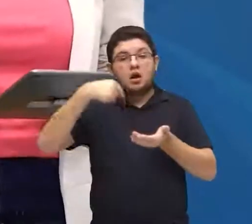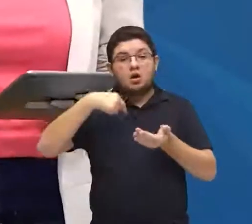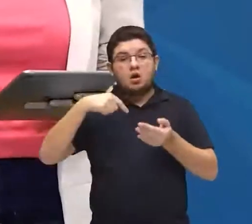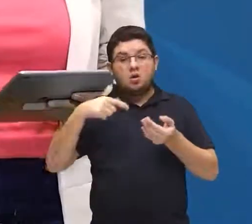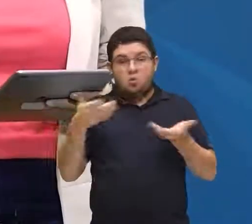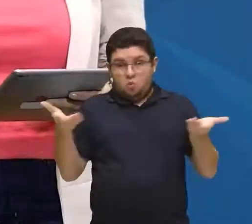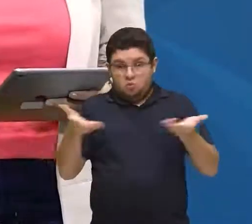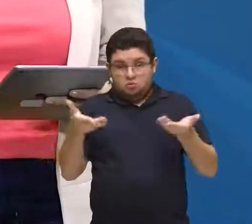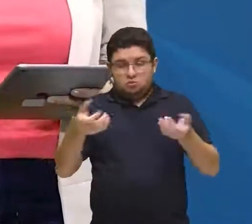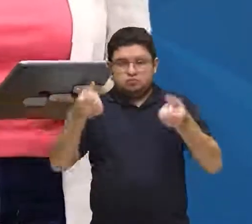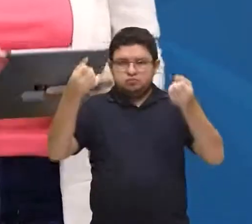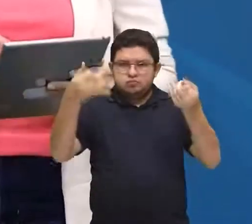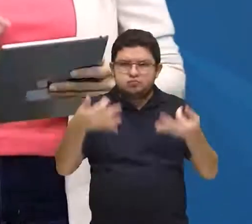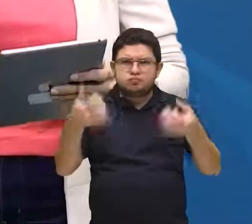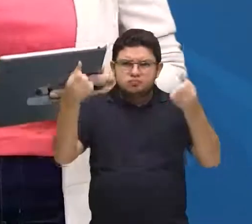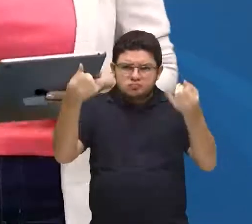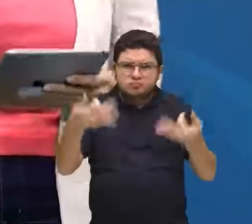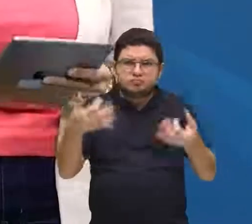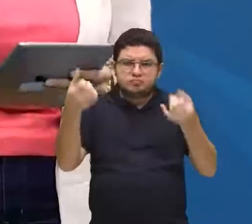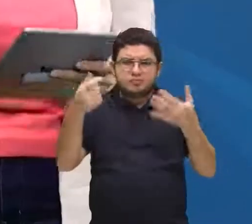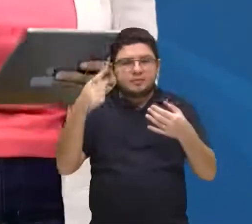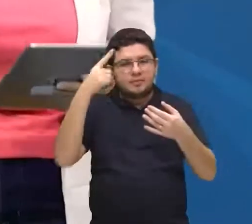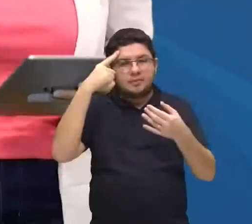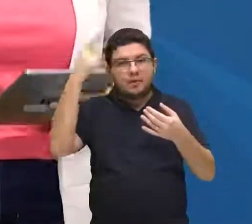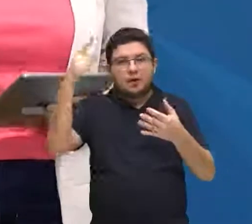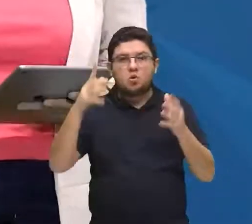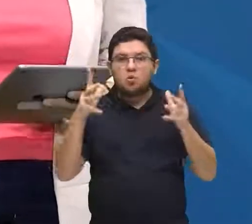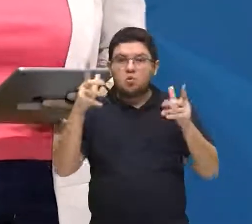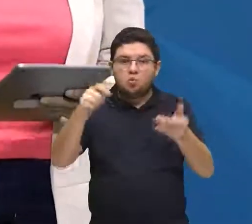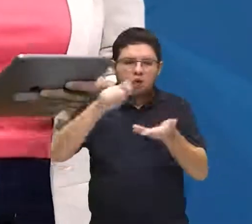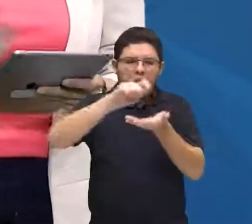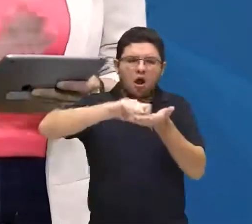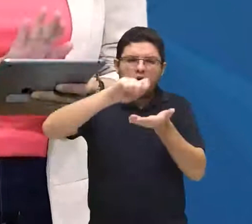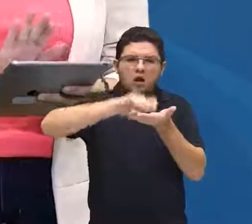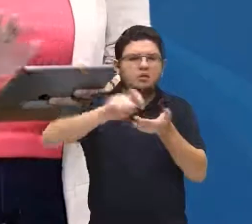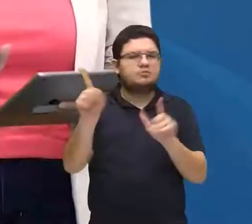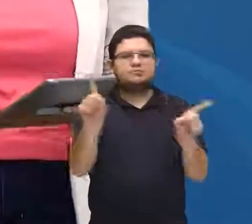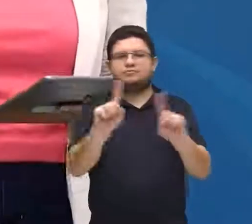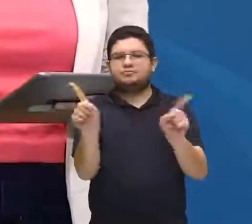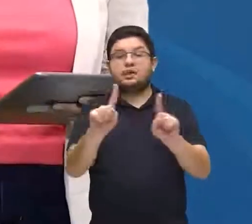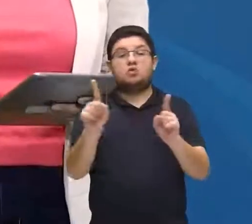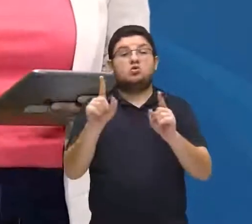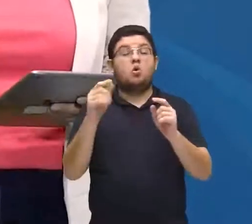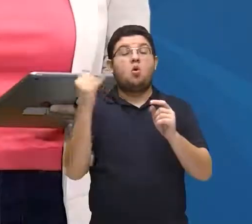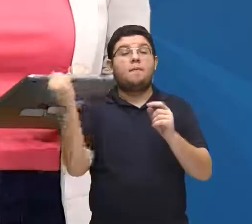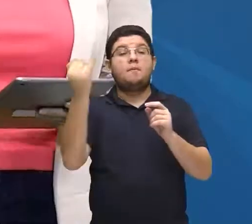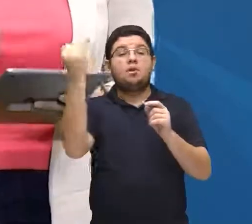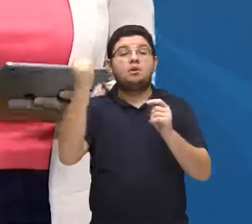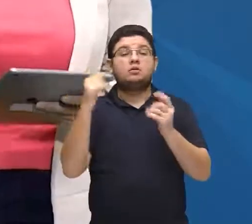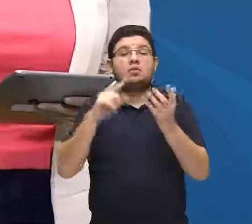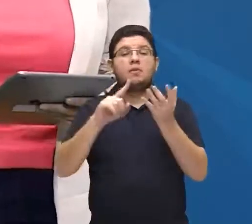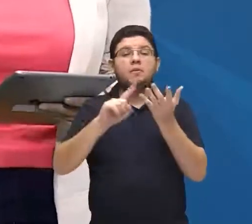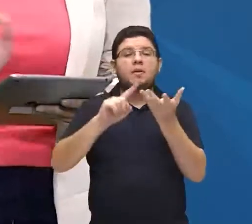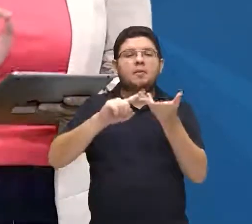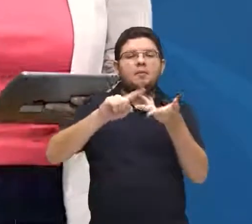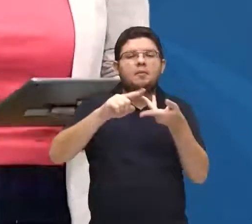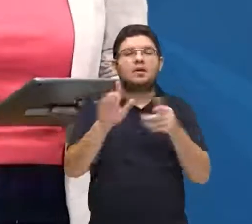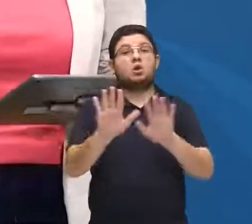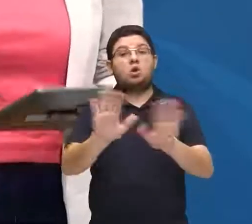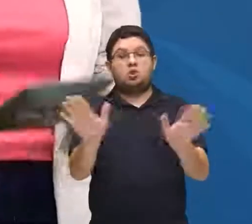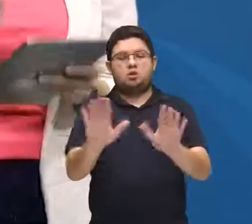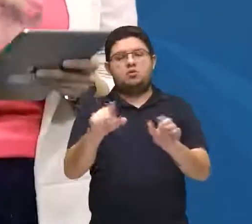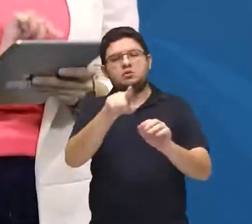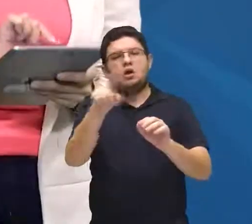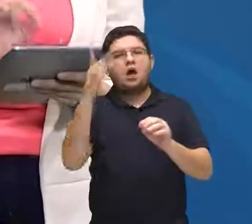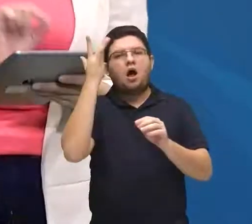que é necessário copiar tudo? Então pegue aí o seu caderno, tá? Para não perder nenhuma informação. O que você achar que é